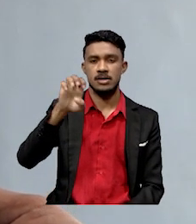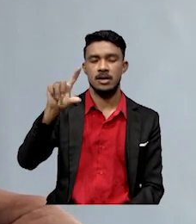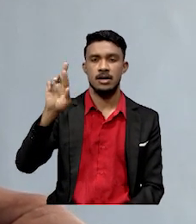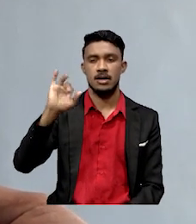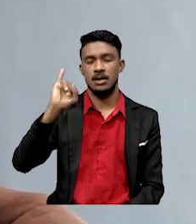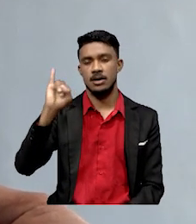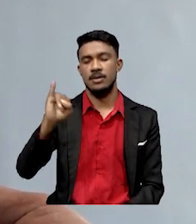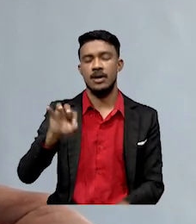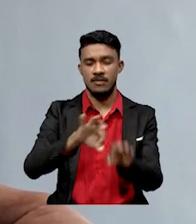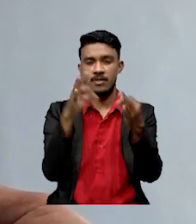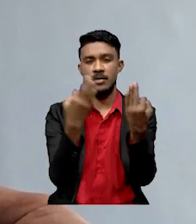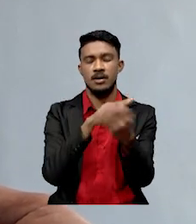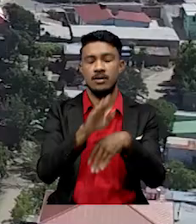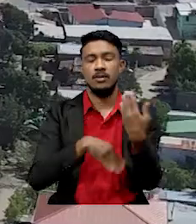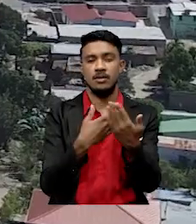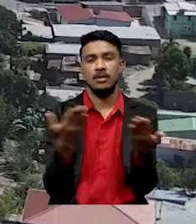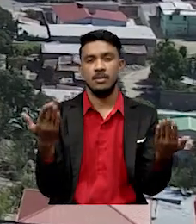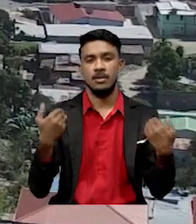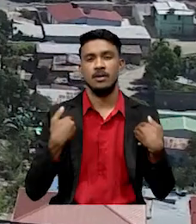be maka seiha.